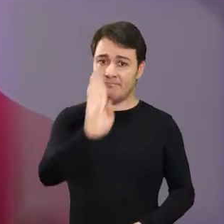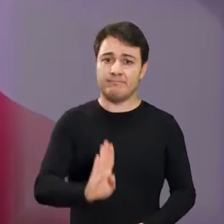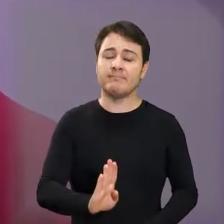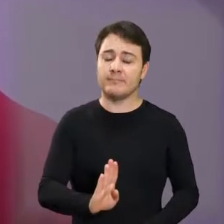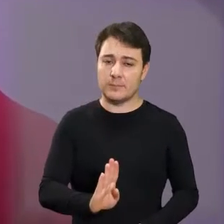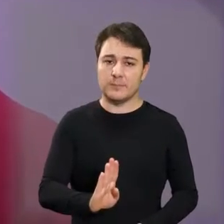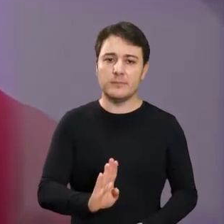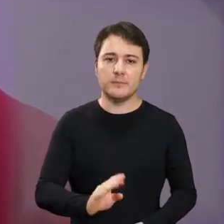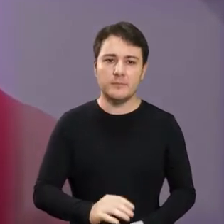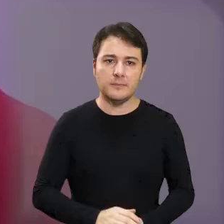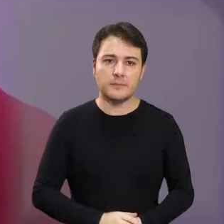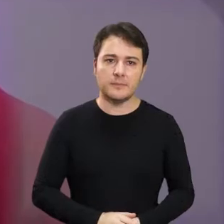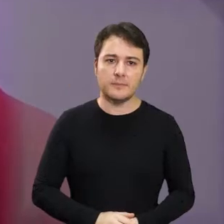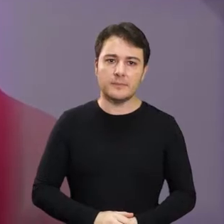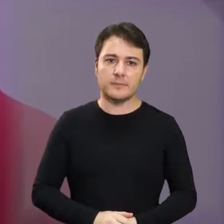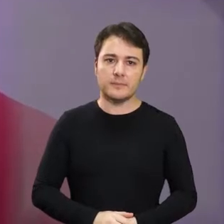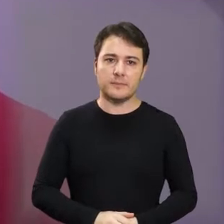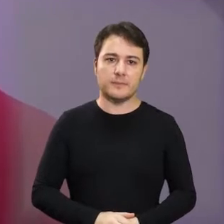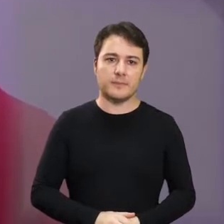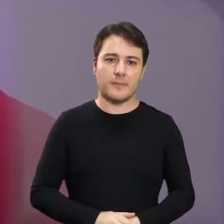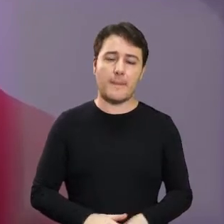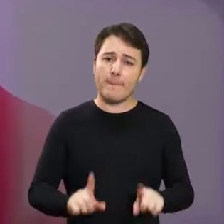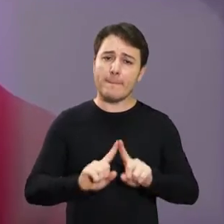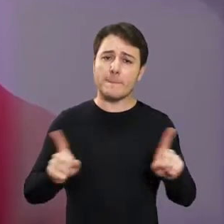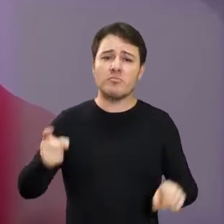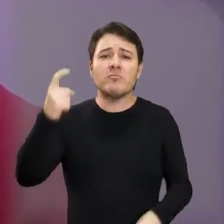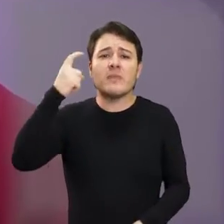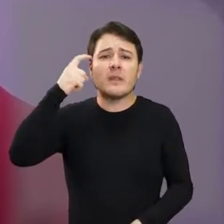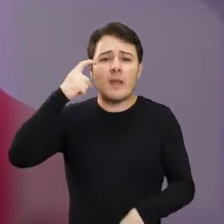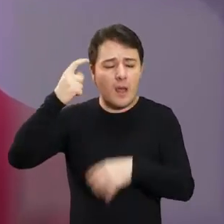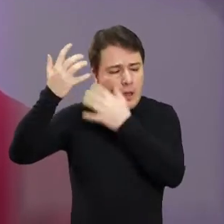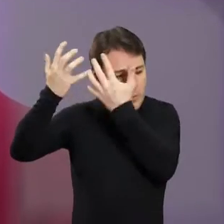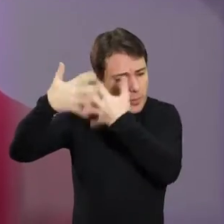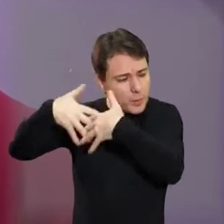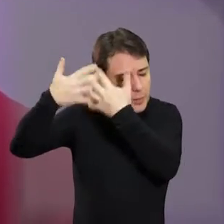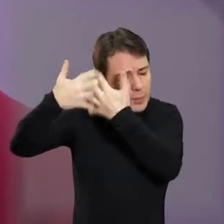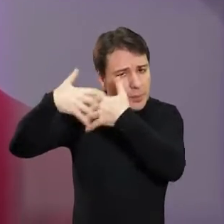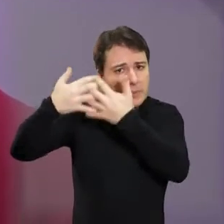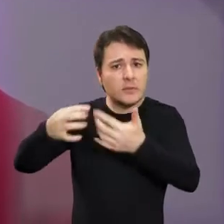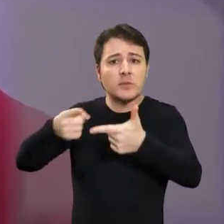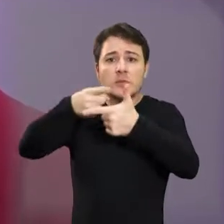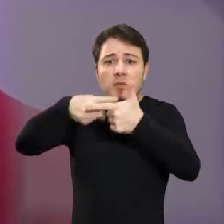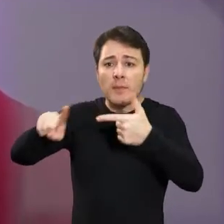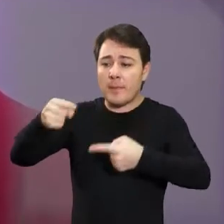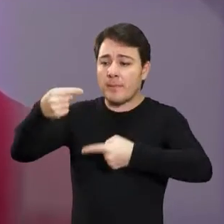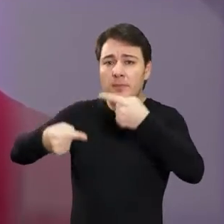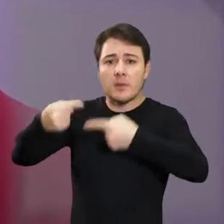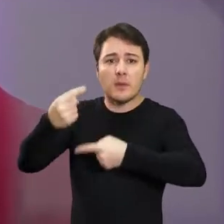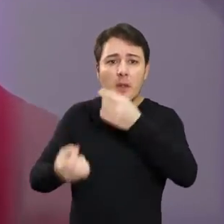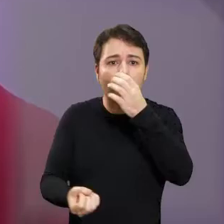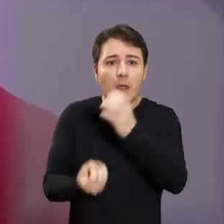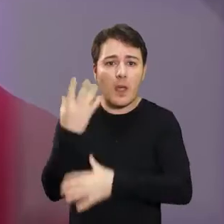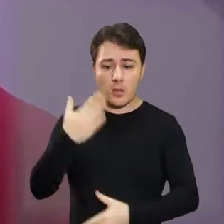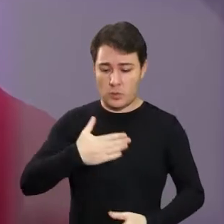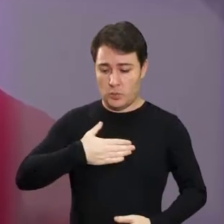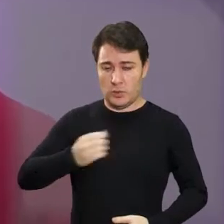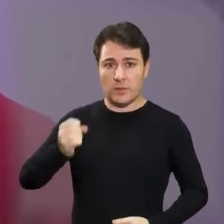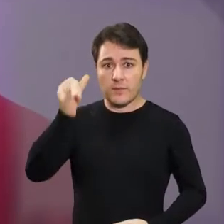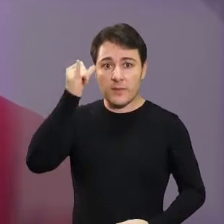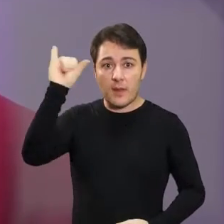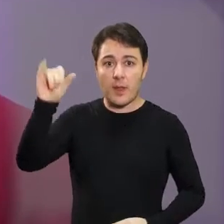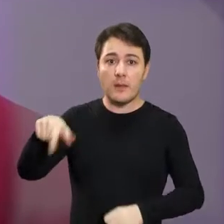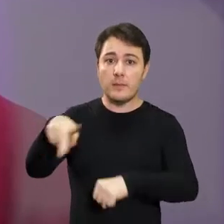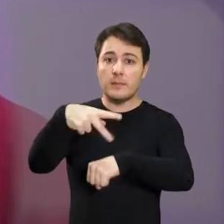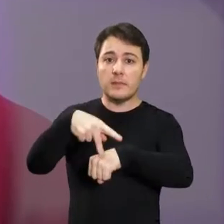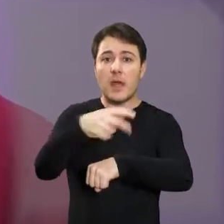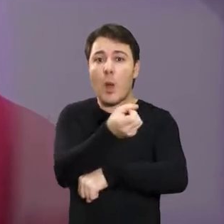Brasil. Muito se pensa em políticas para lidar com isso, e uma bastante controvérsia aí, que se mostrou eficiente